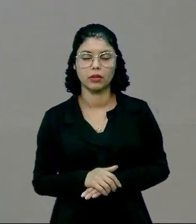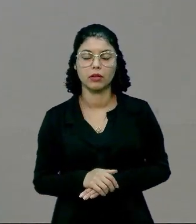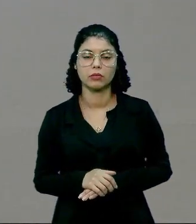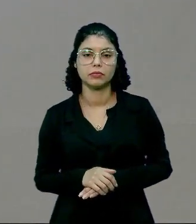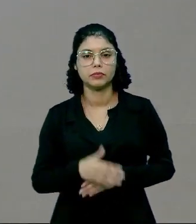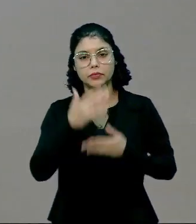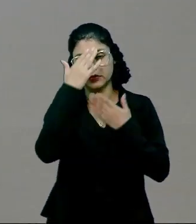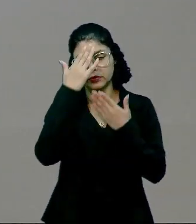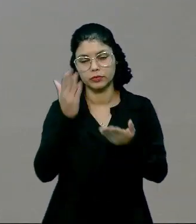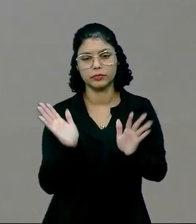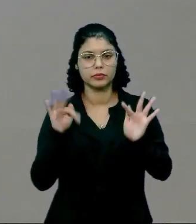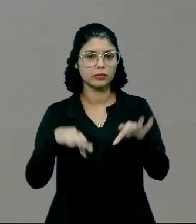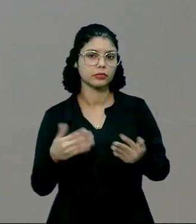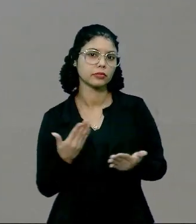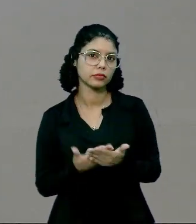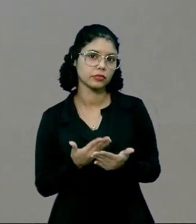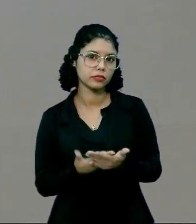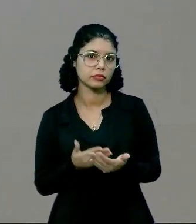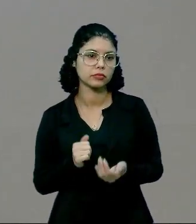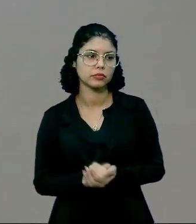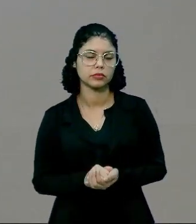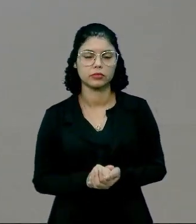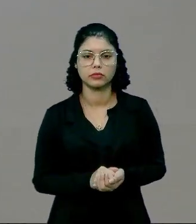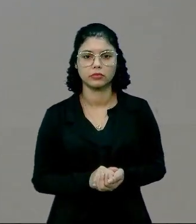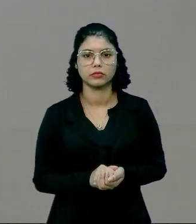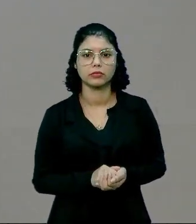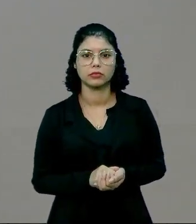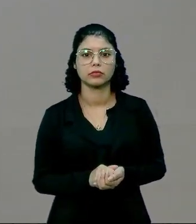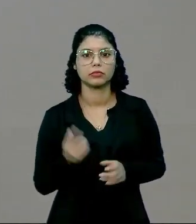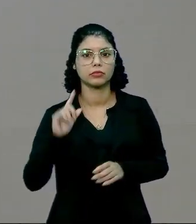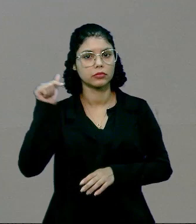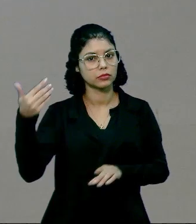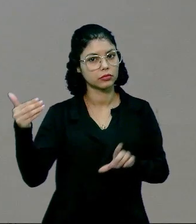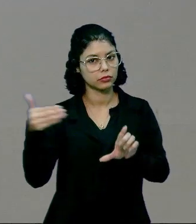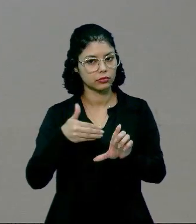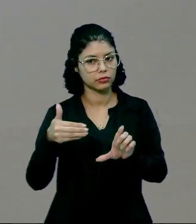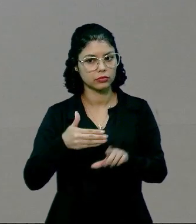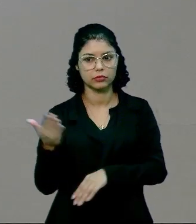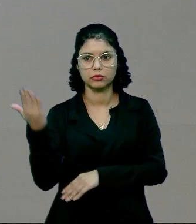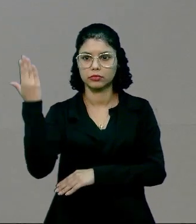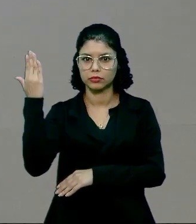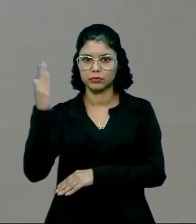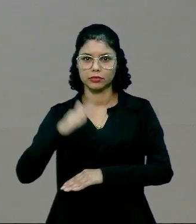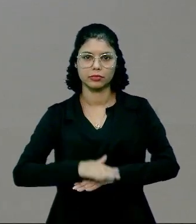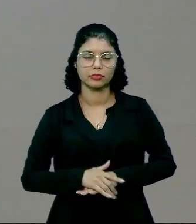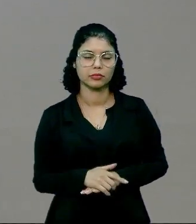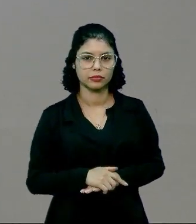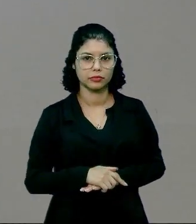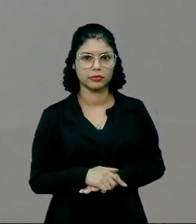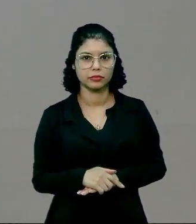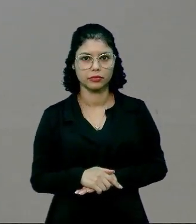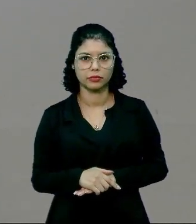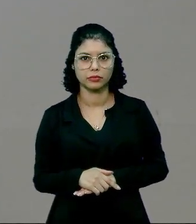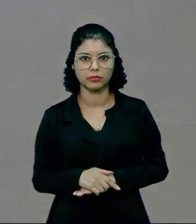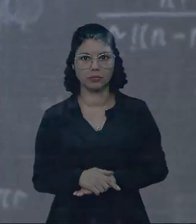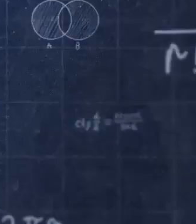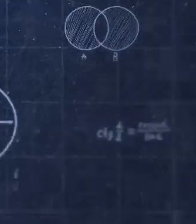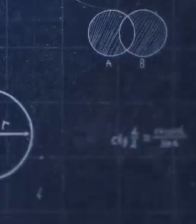bom pessoal obrigado por ficarem aqui obrigado por essa aula para essas e outras aulas acesse a nossa plataforma